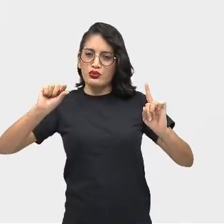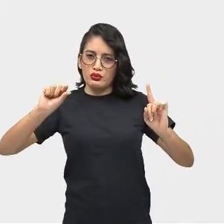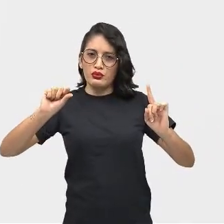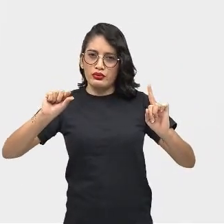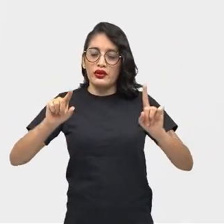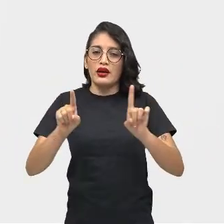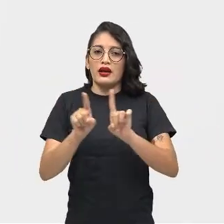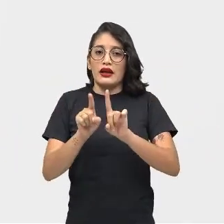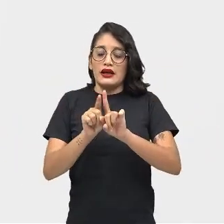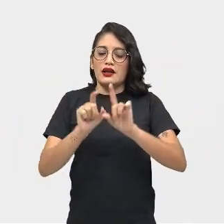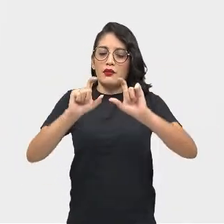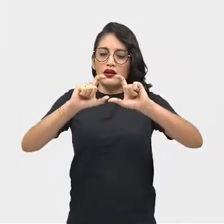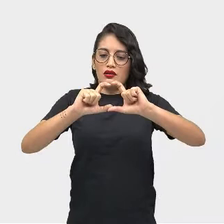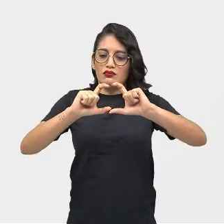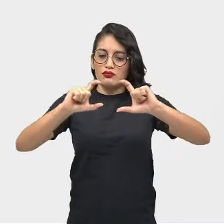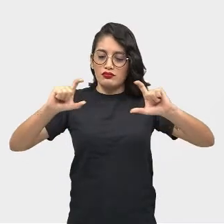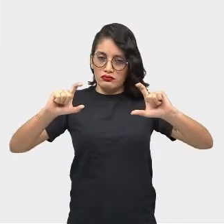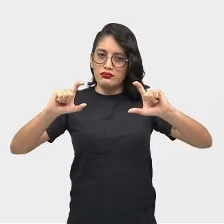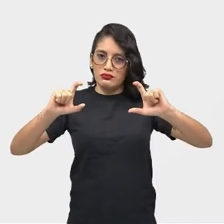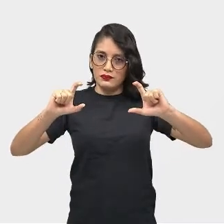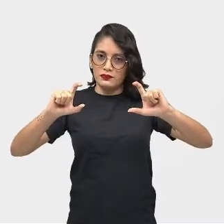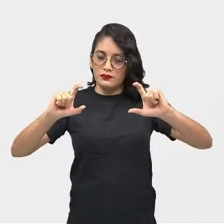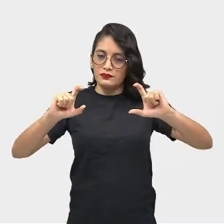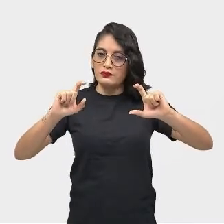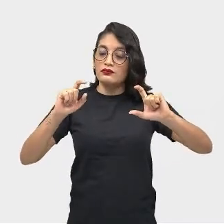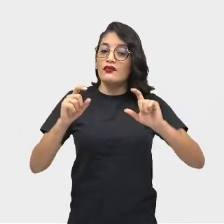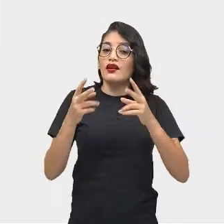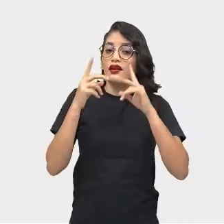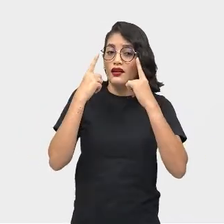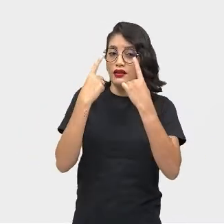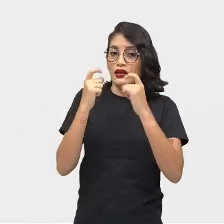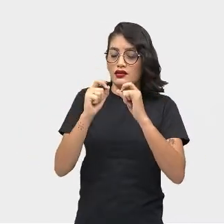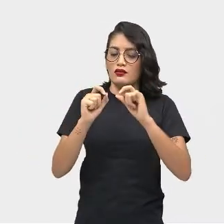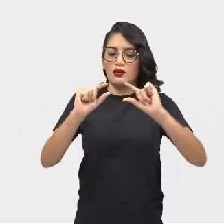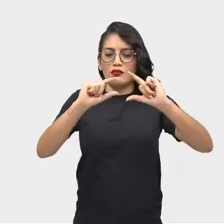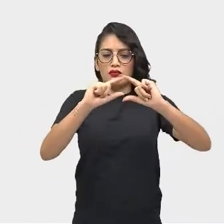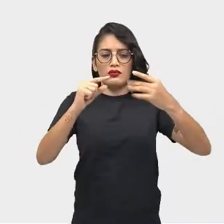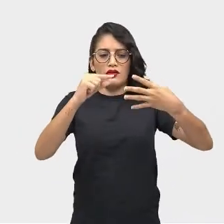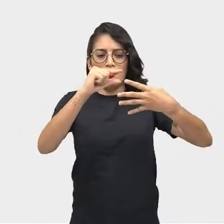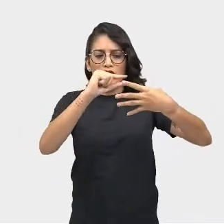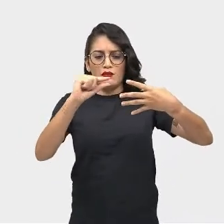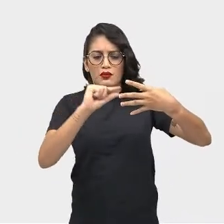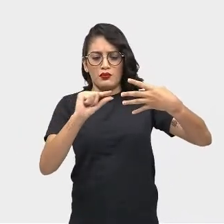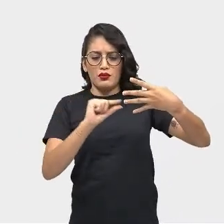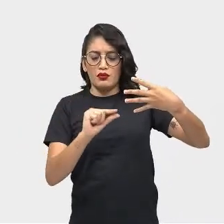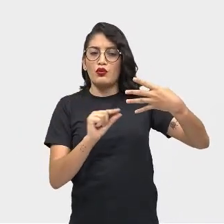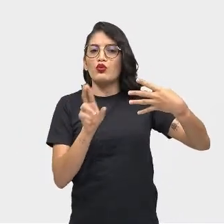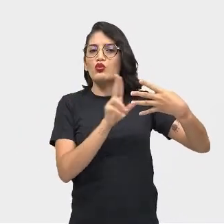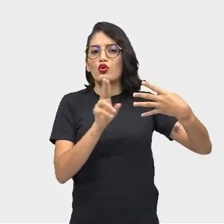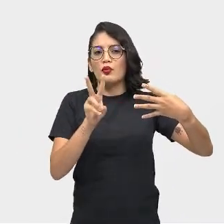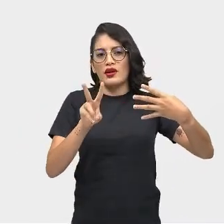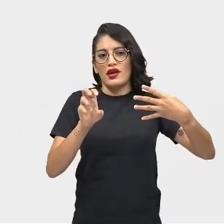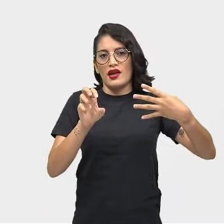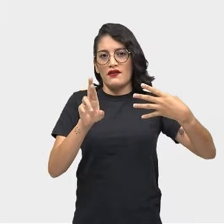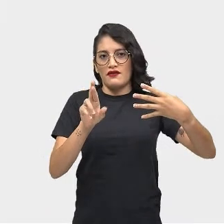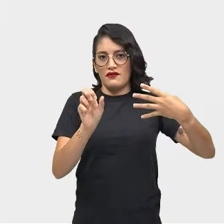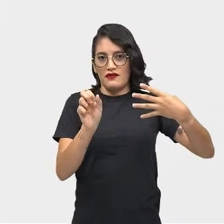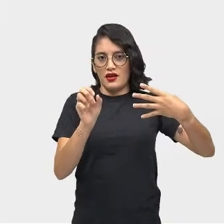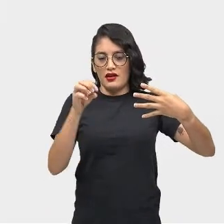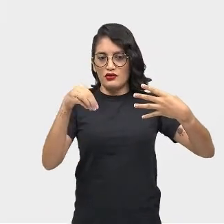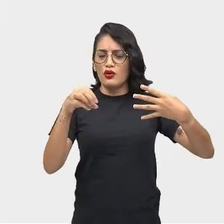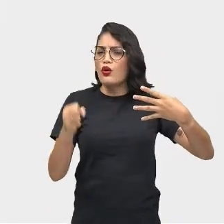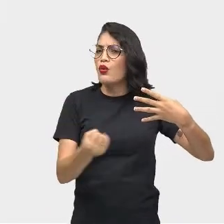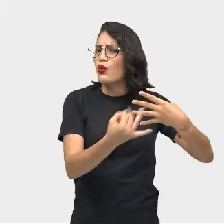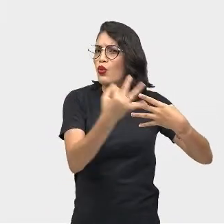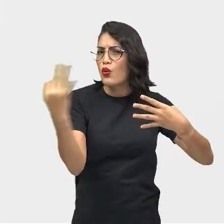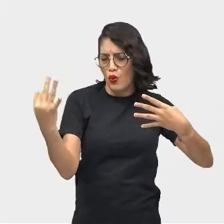de parágrafo também, aqui é interessante, cada linha do poema nós vamos chamar de verso, ó, quantos